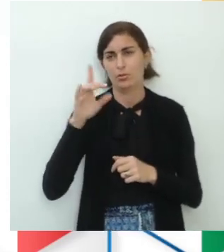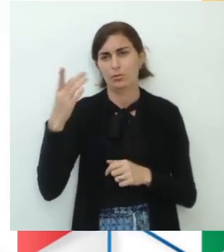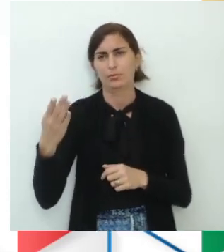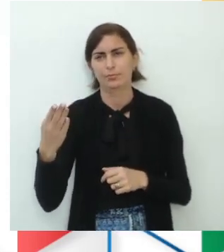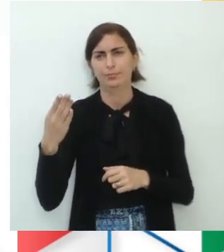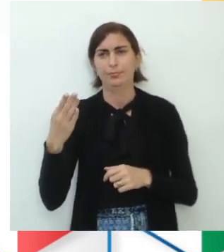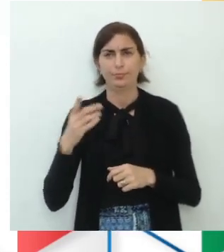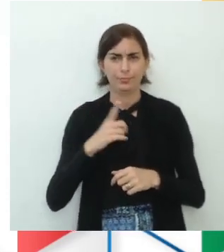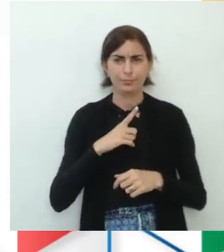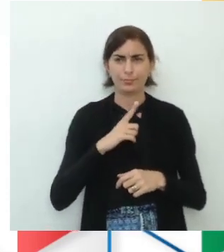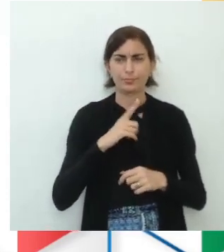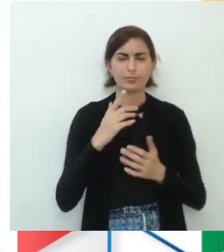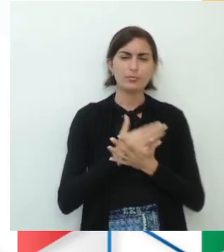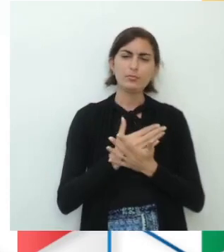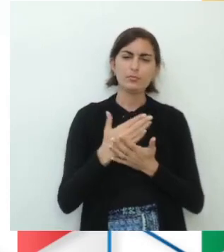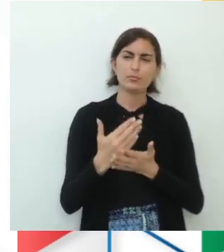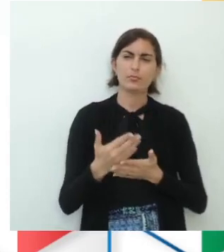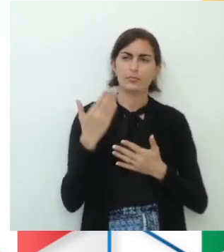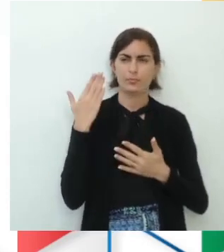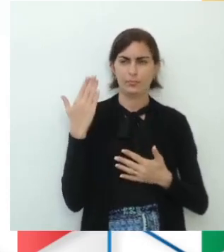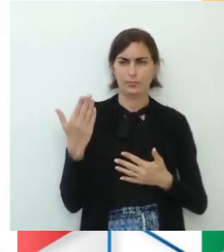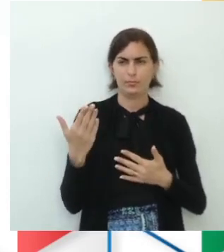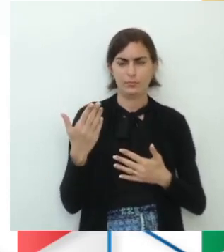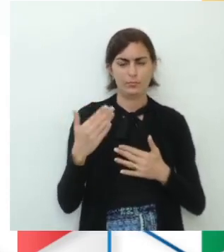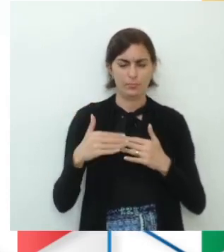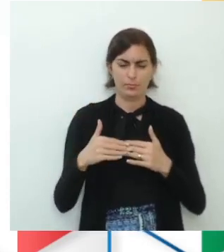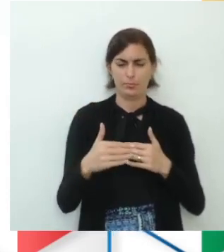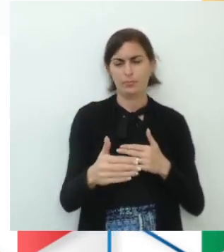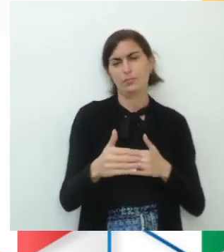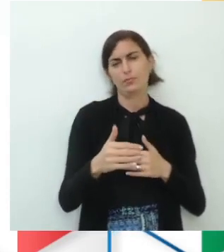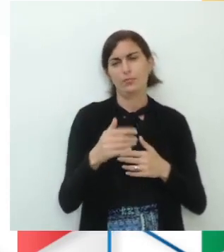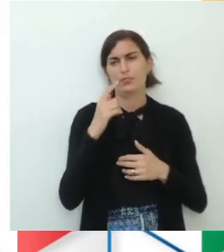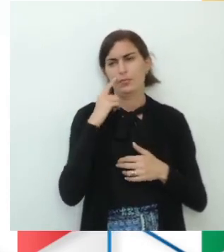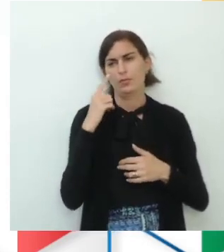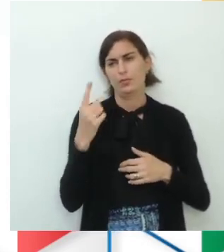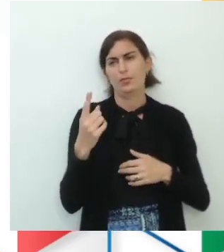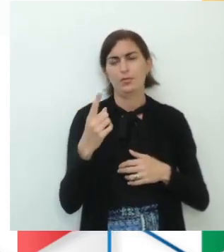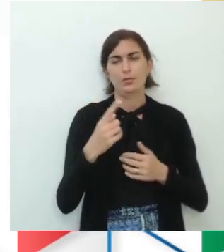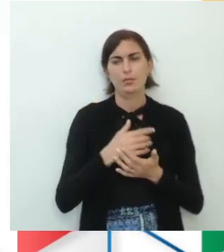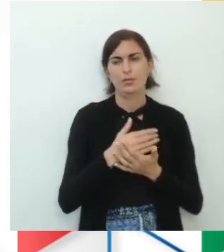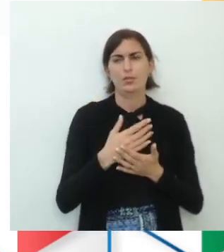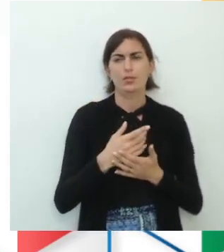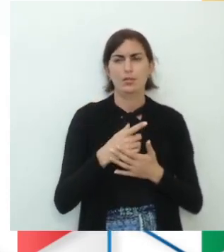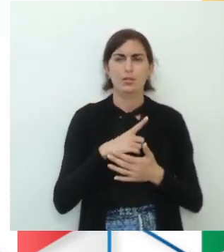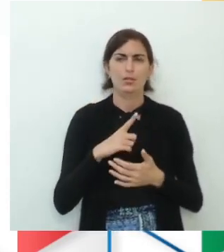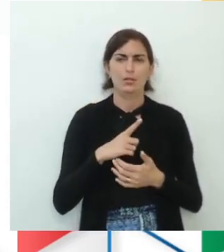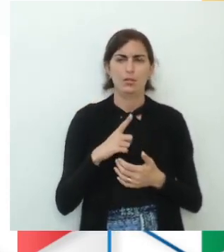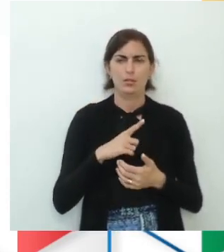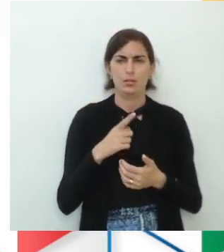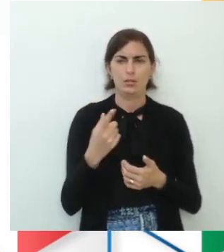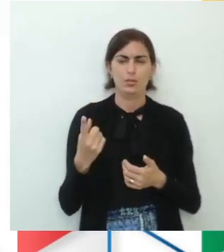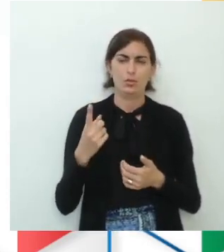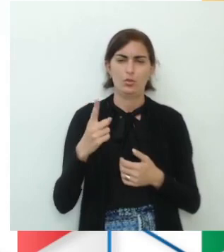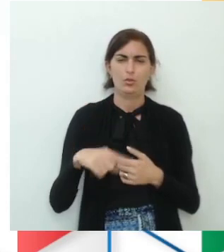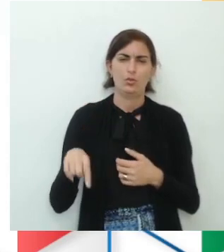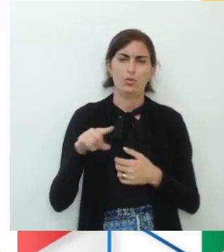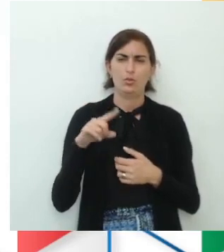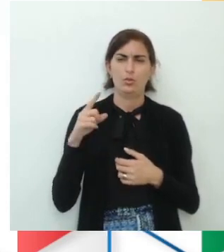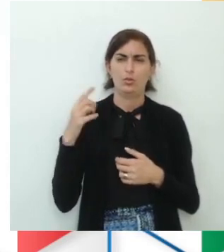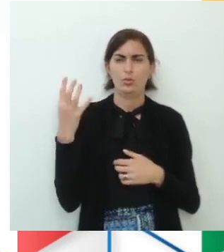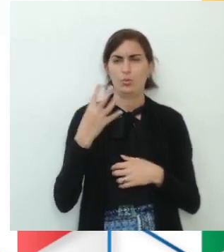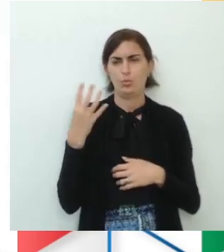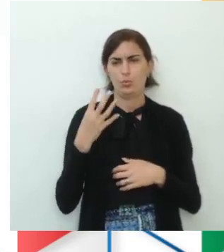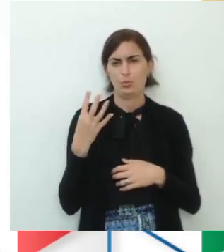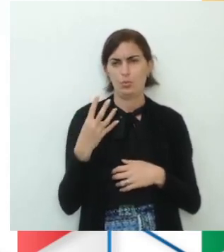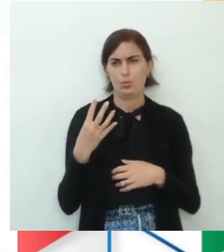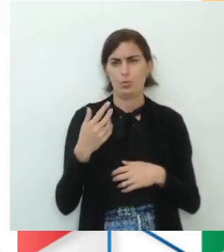está inicialmente, né? A partir da atividade agora, inicialmente ela está no